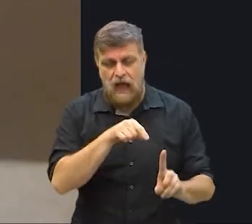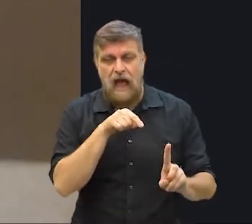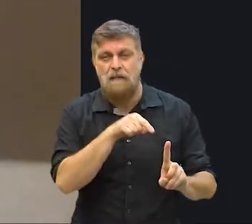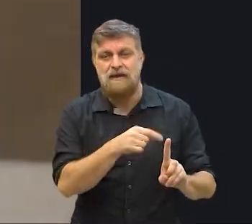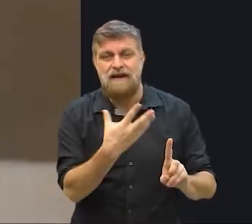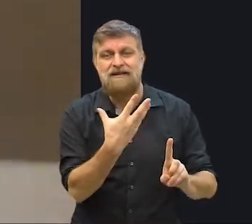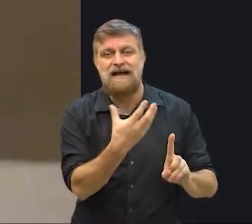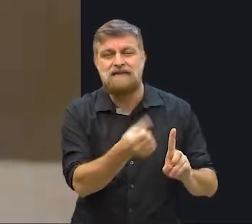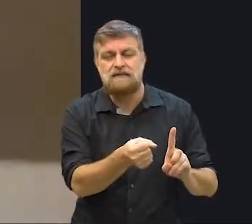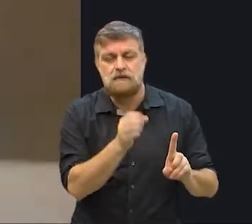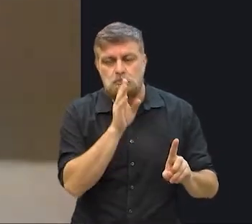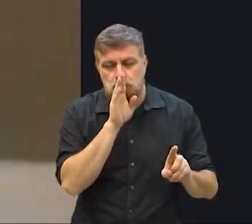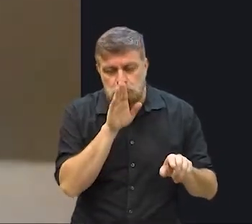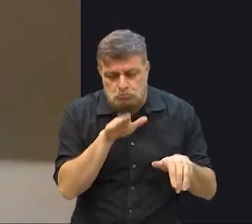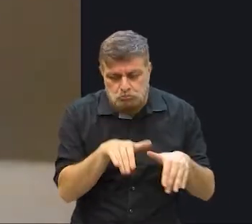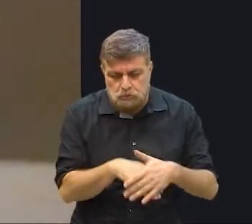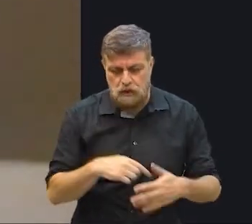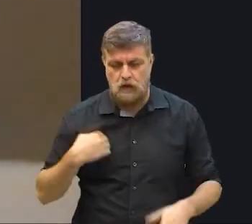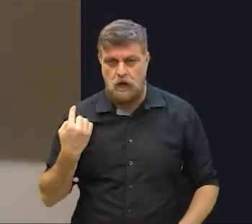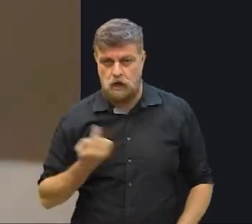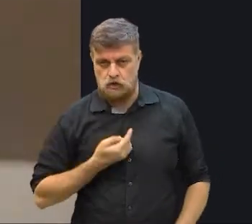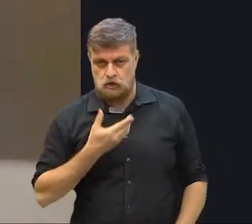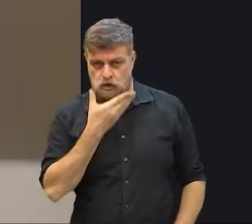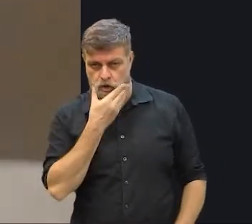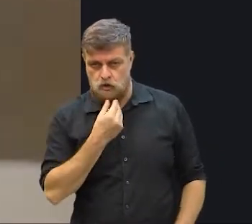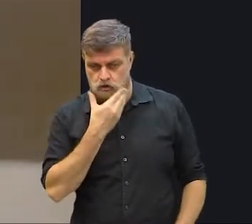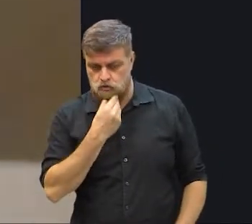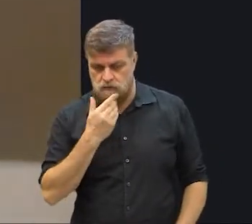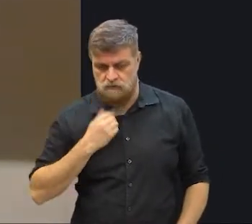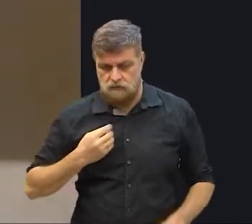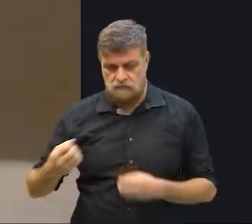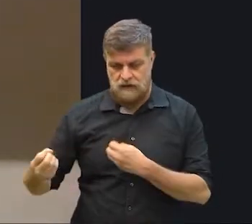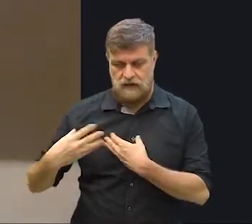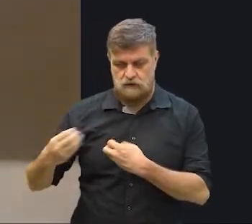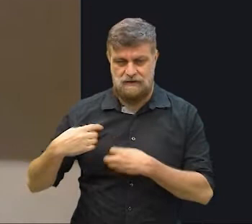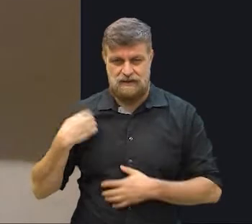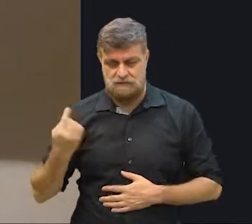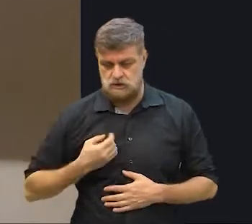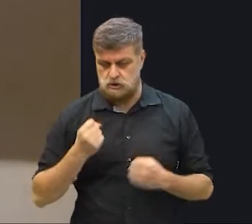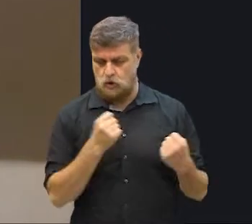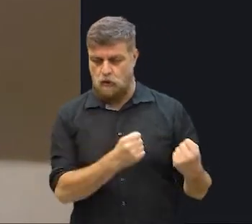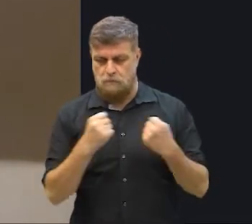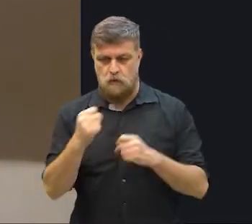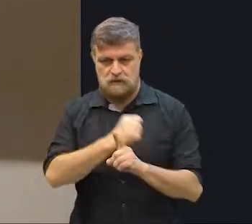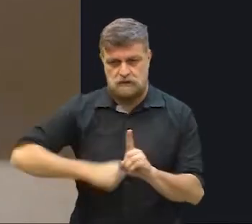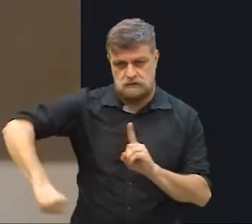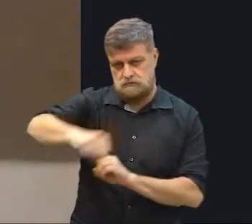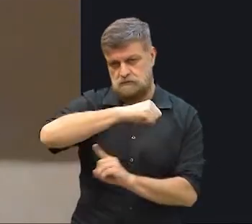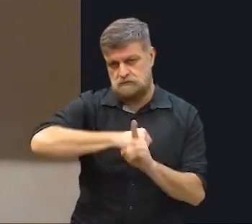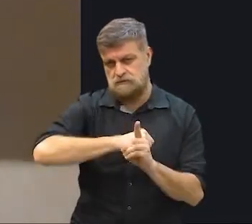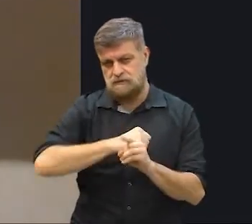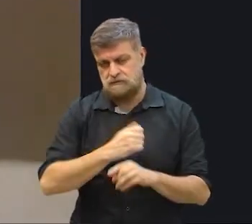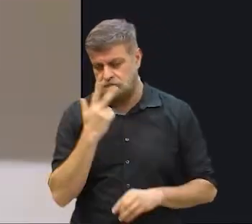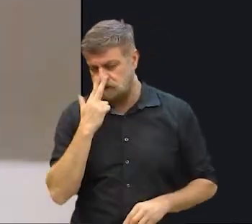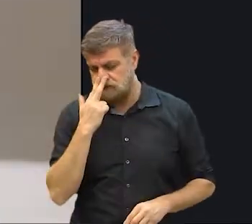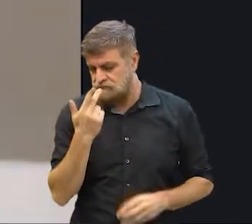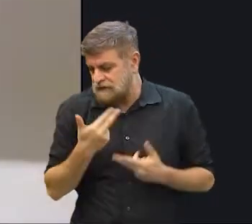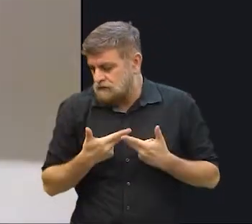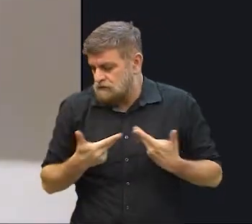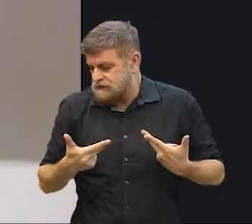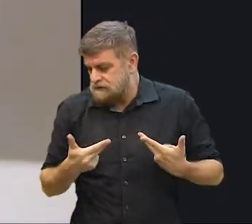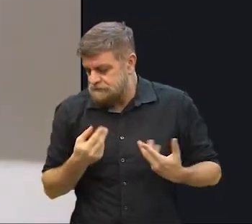isso, porque também a nós, homens, fomos educados para exercer um determinado poder na sociedade como se fosse